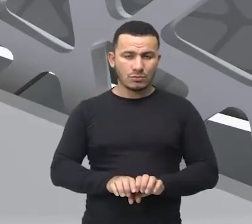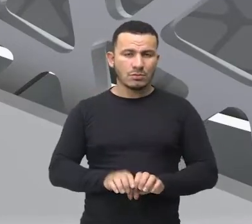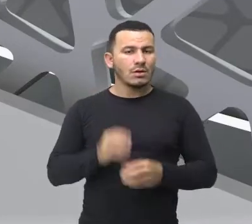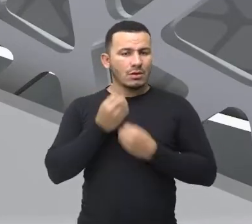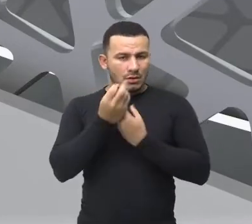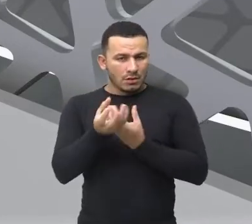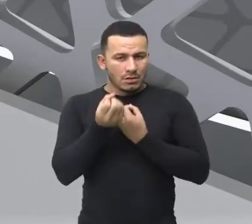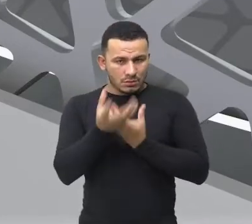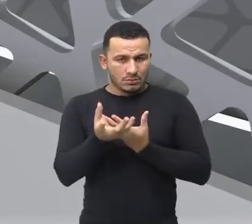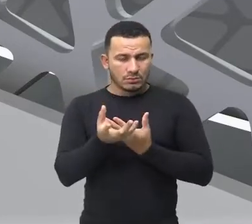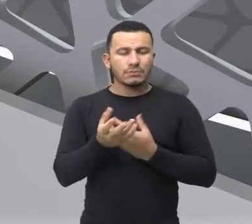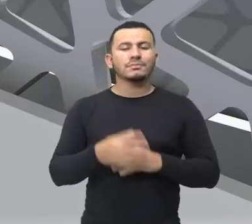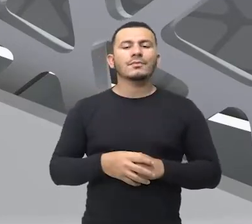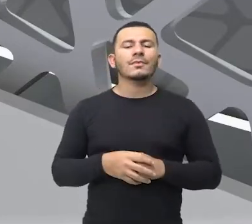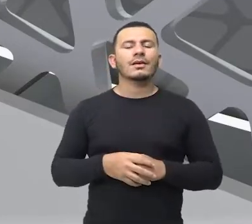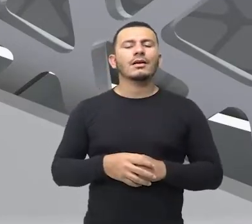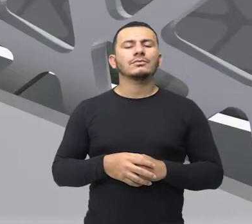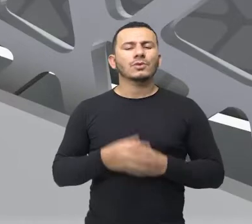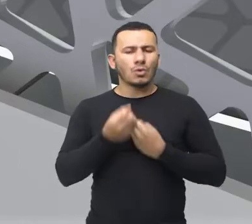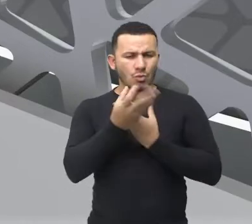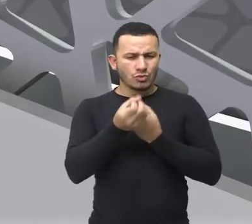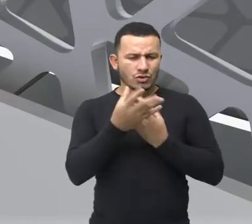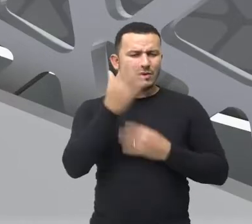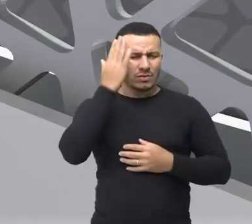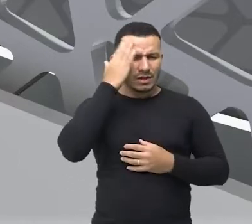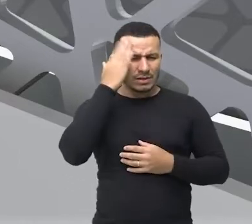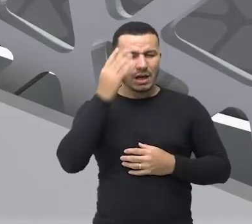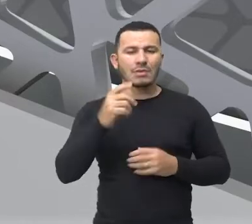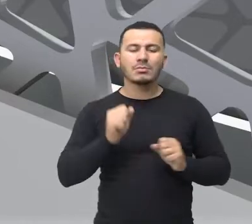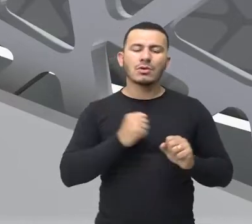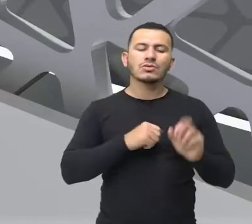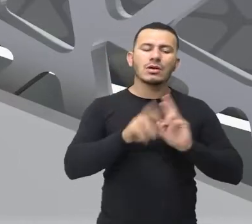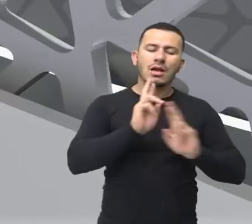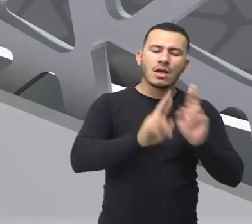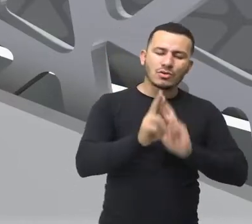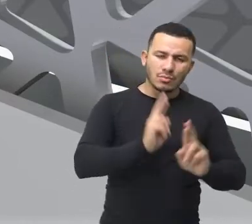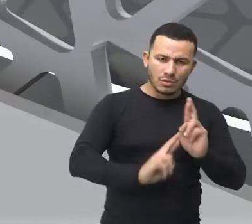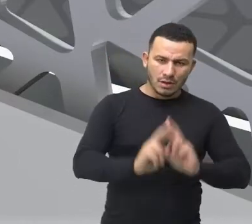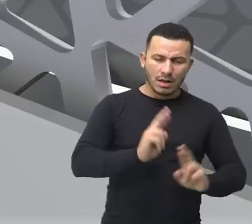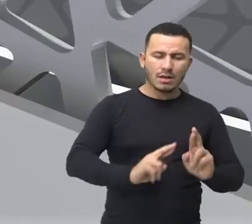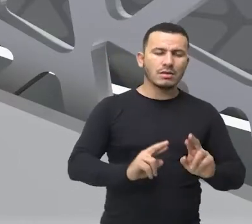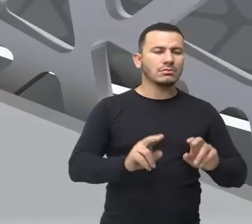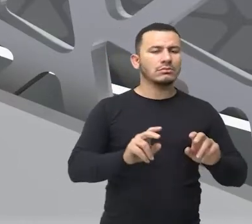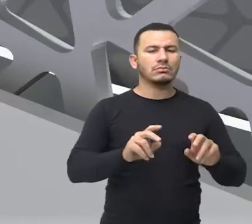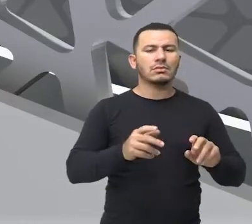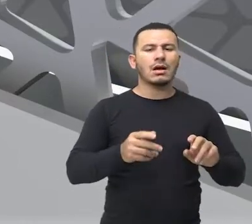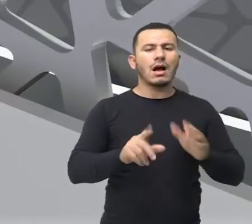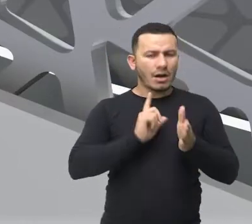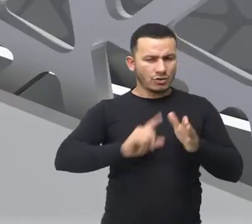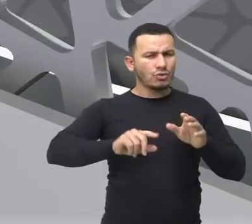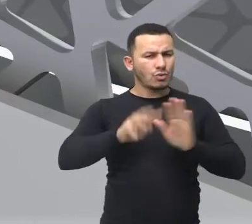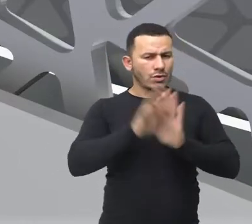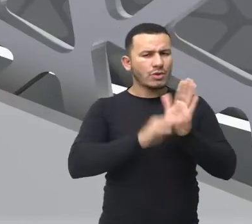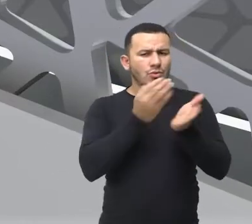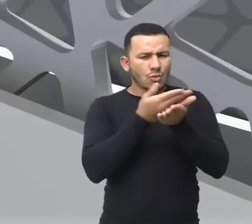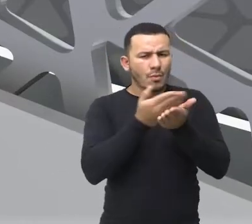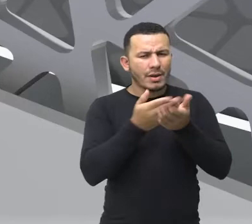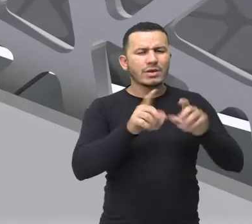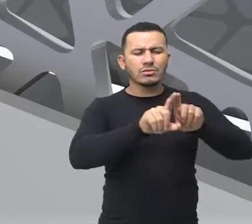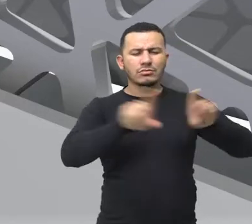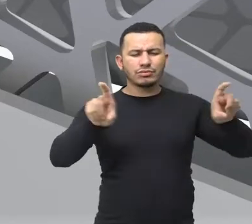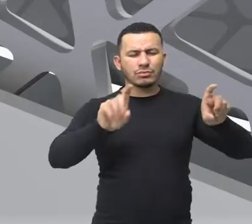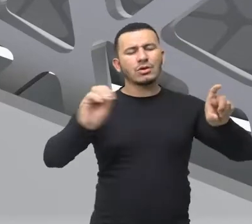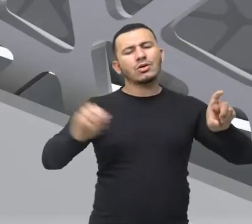gente já viu que a notícia responde aquelas perguntas que podem aparecer todas no primeiro parágrafo respondidas, ou você pode ter